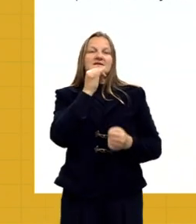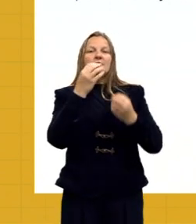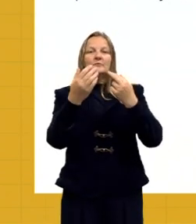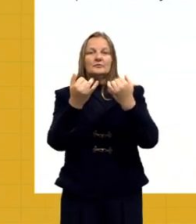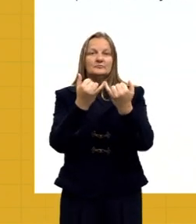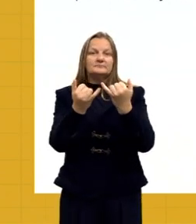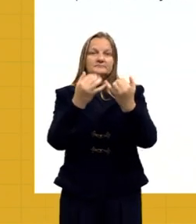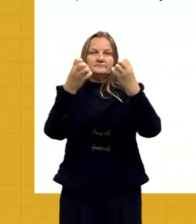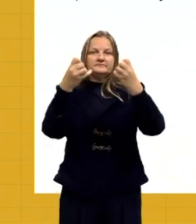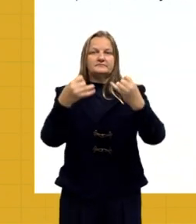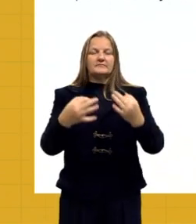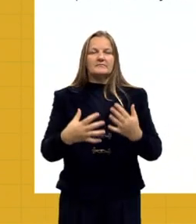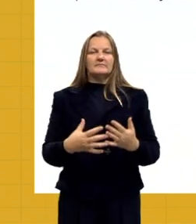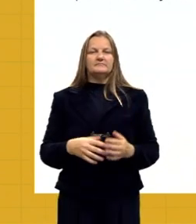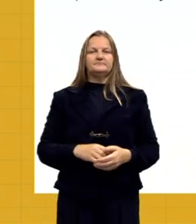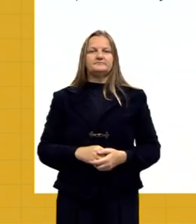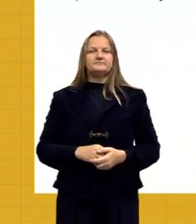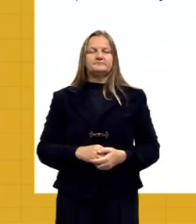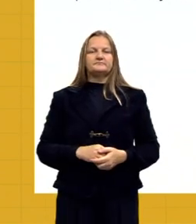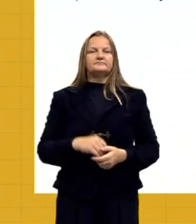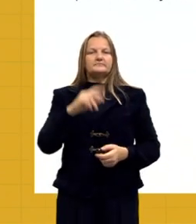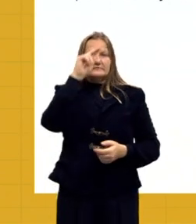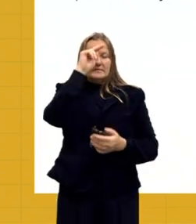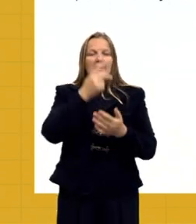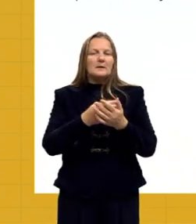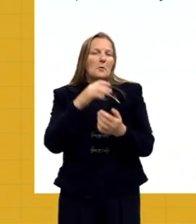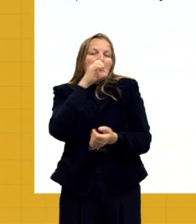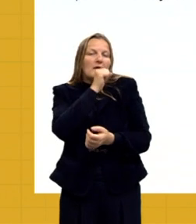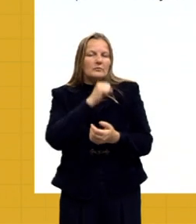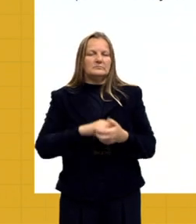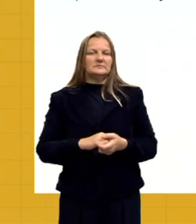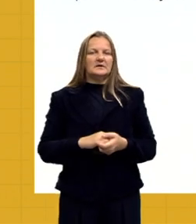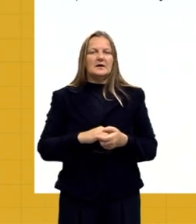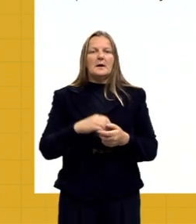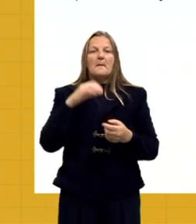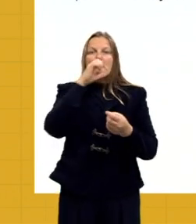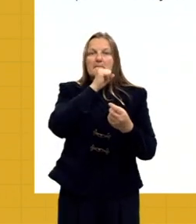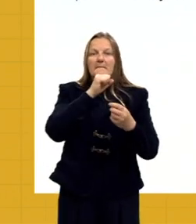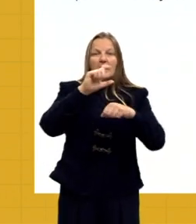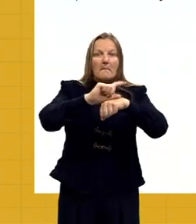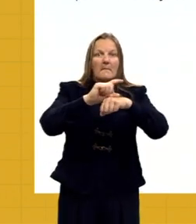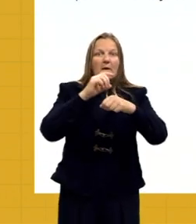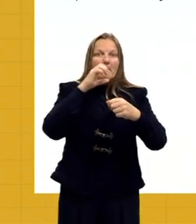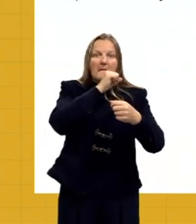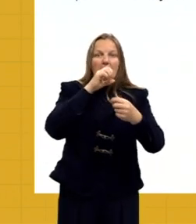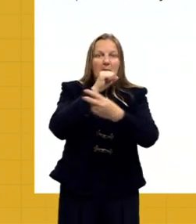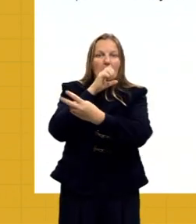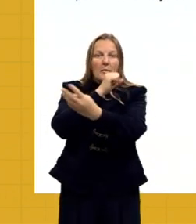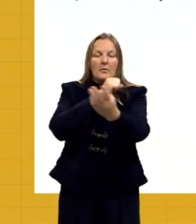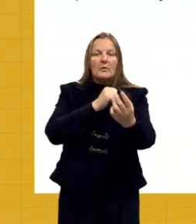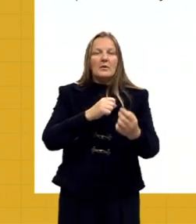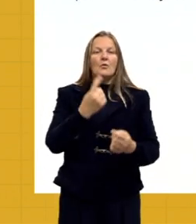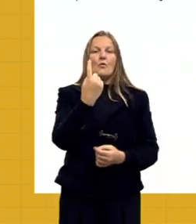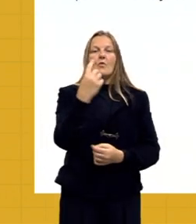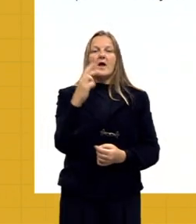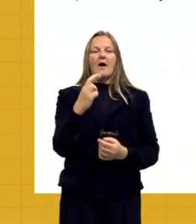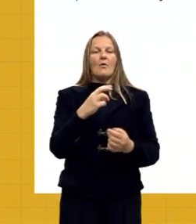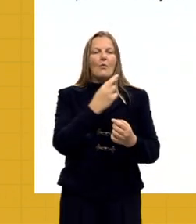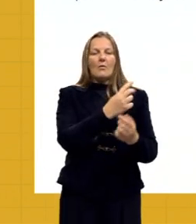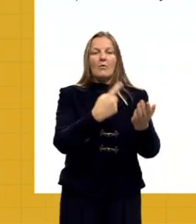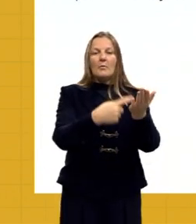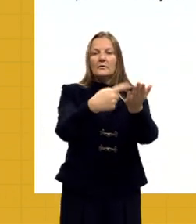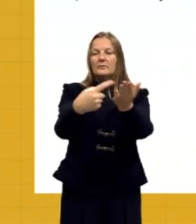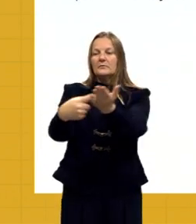exemplo alguma coisa hipotética pão na todas as padarias se reúnem dizem Olha o pãozinho vai sair um real